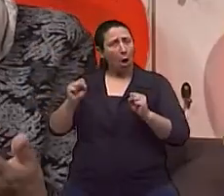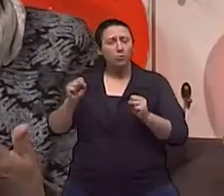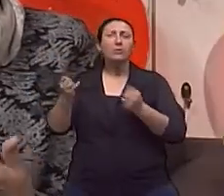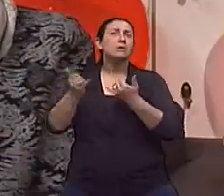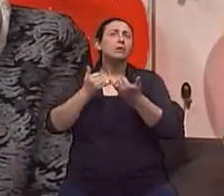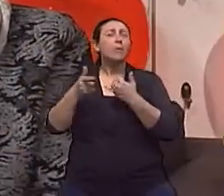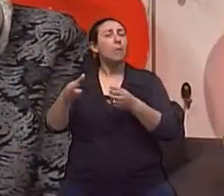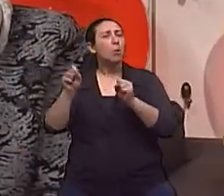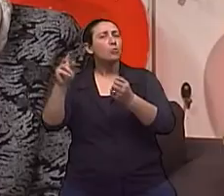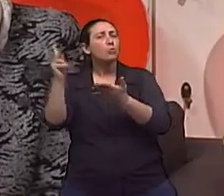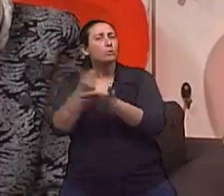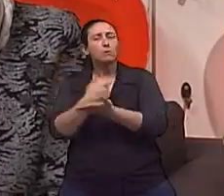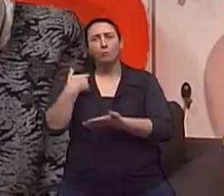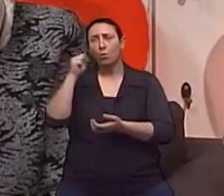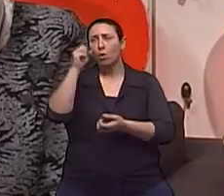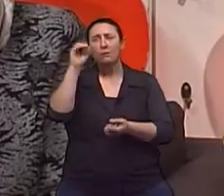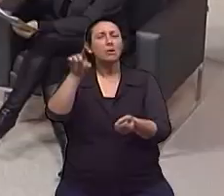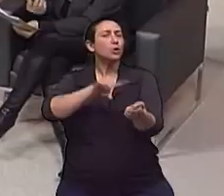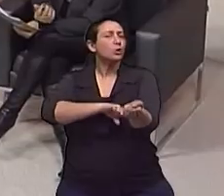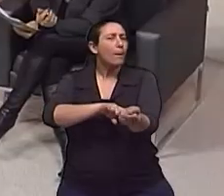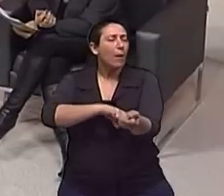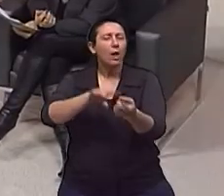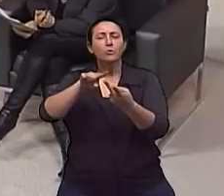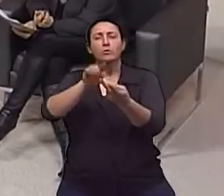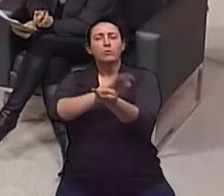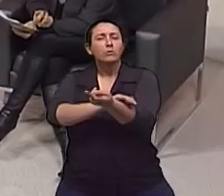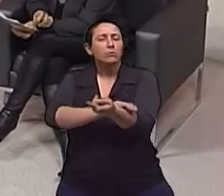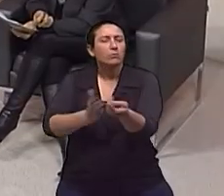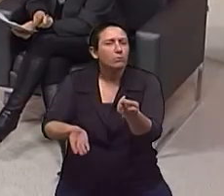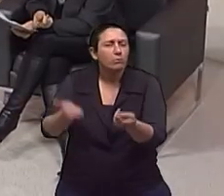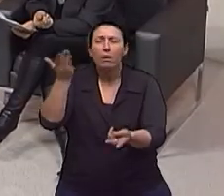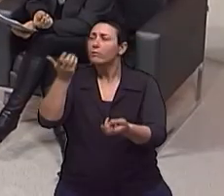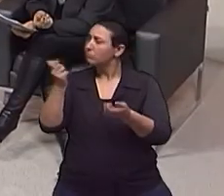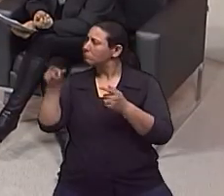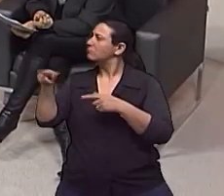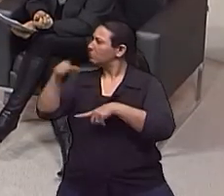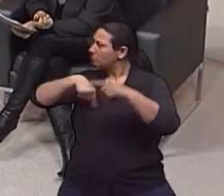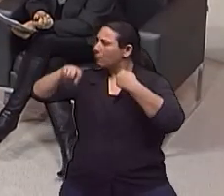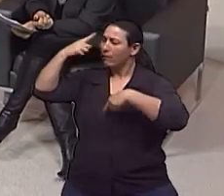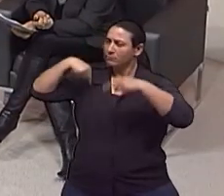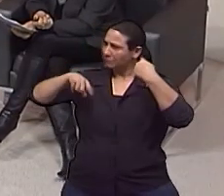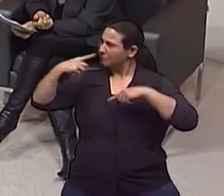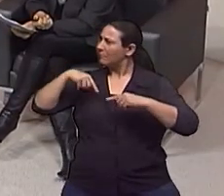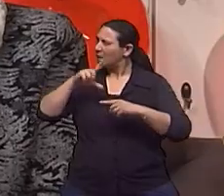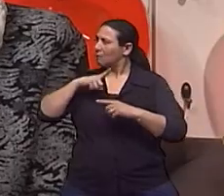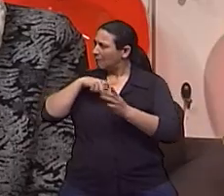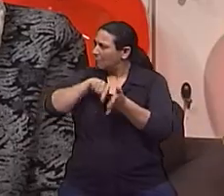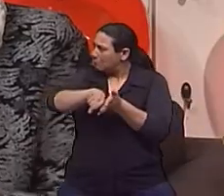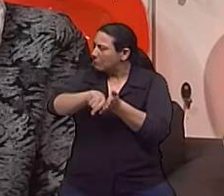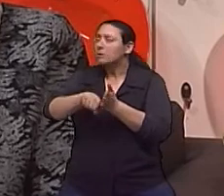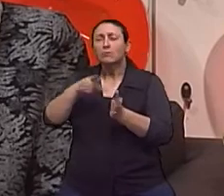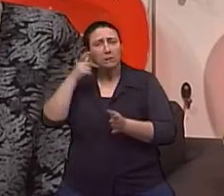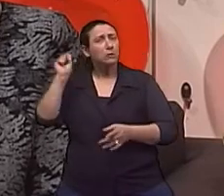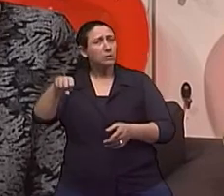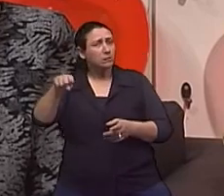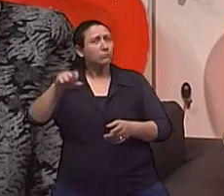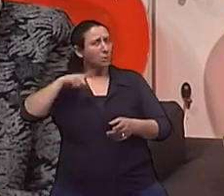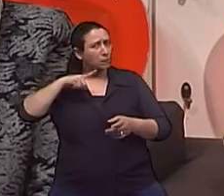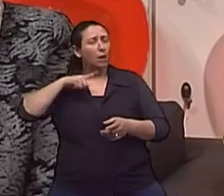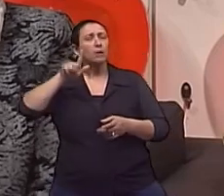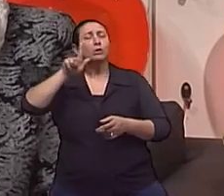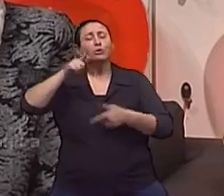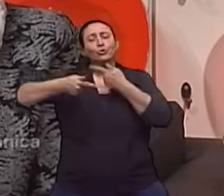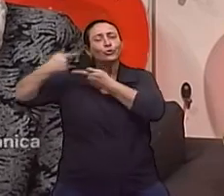diabetes hipertensão isso é todo um processo químico do nosso organismo ela vai gastando Ela também tem a questão genética esse